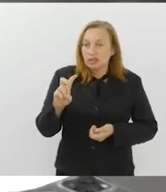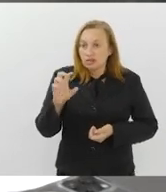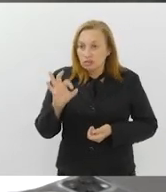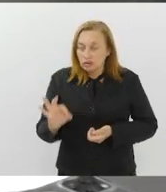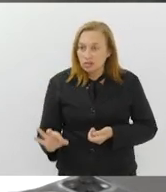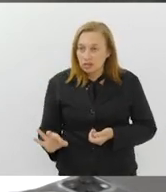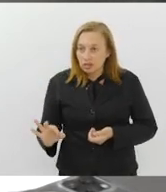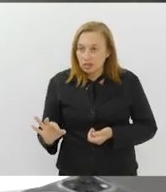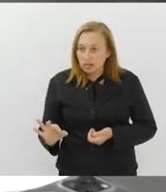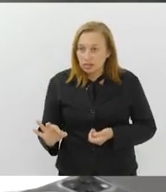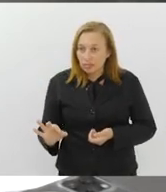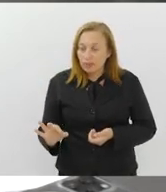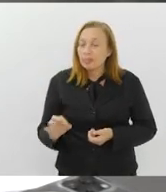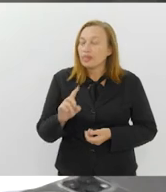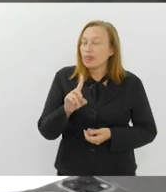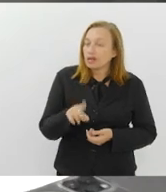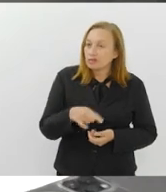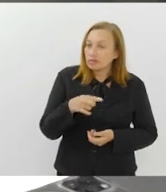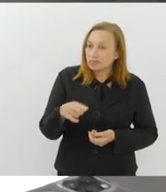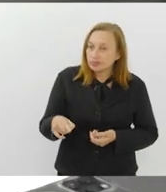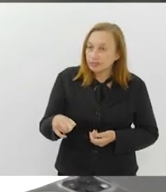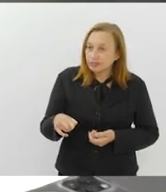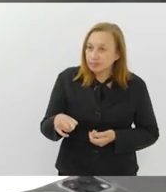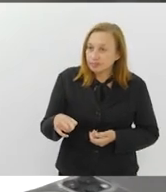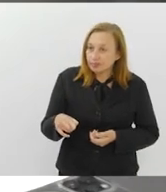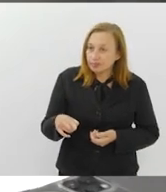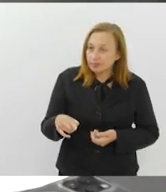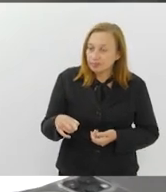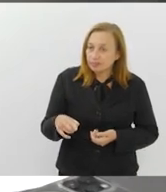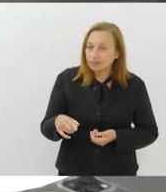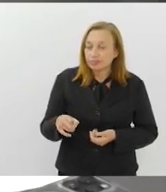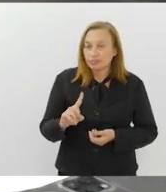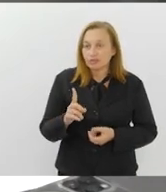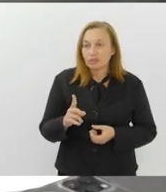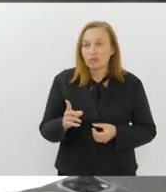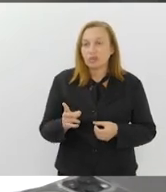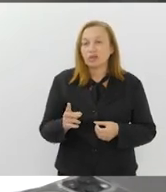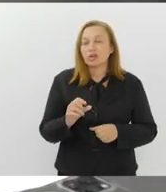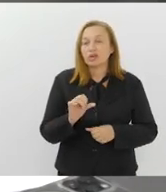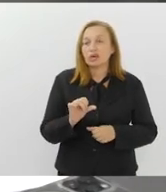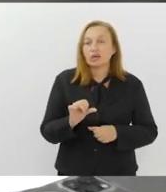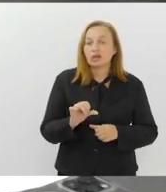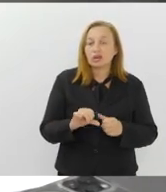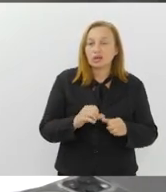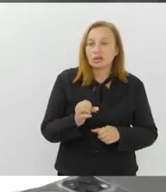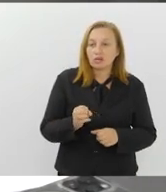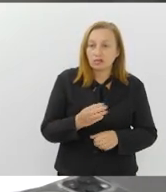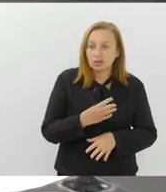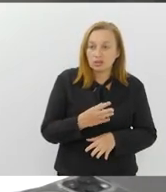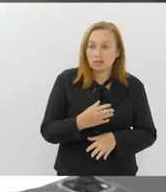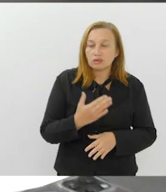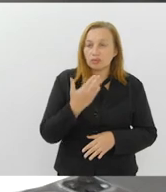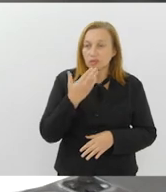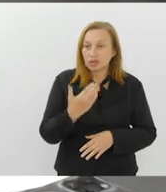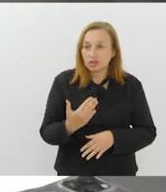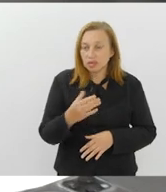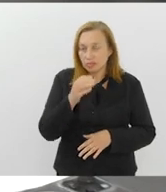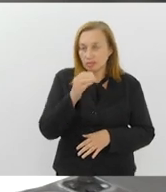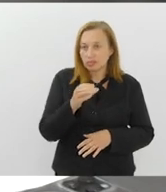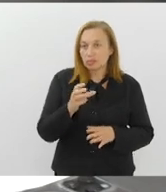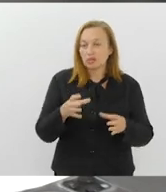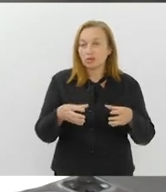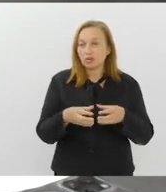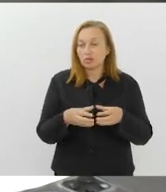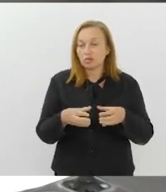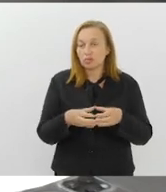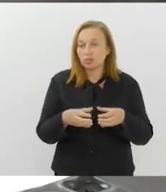95% dos cancelamentos, das não renovações, foram solicitadas pelos contratantes. Com relação aos números